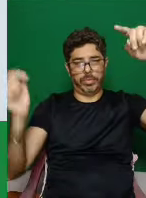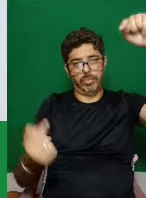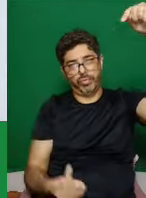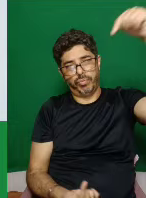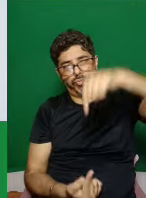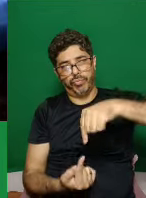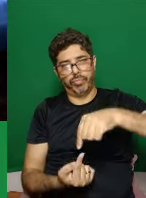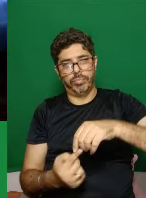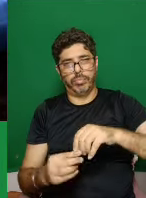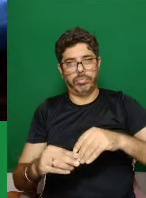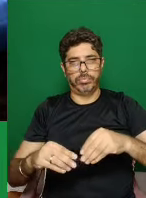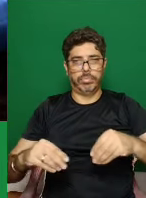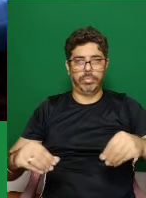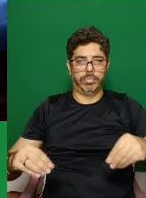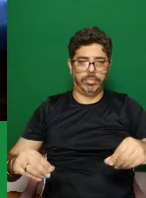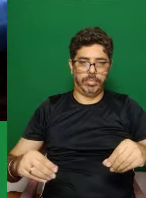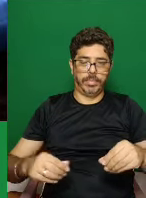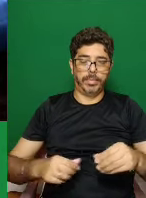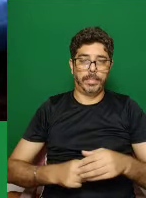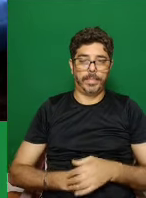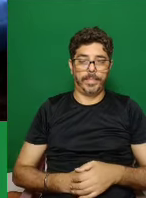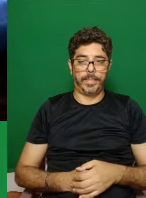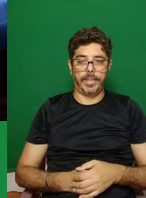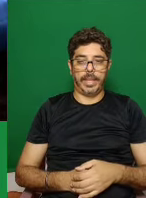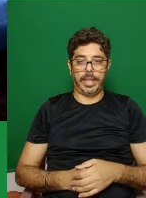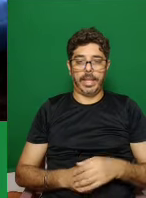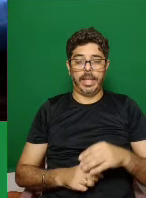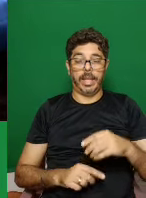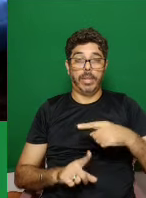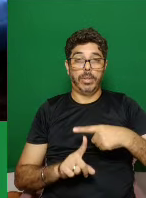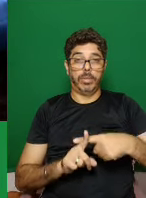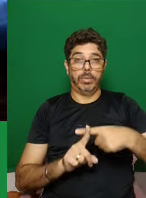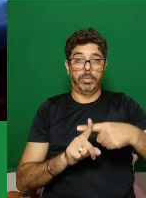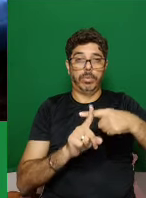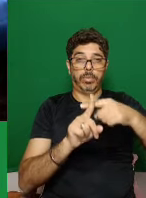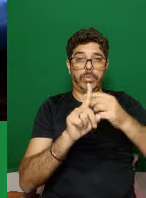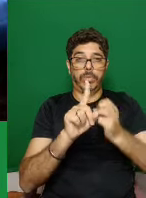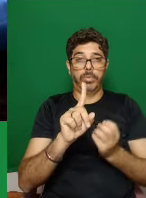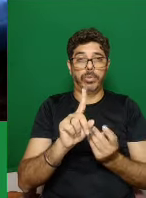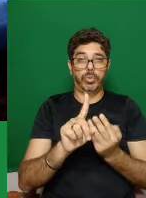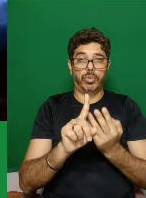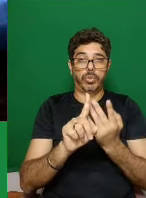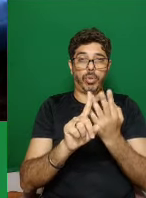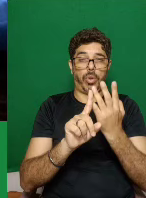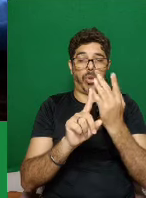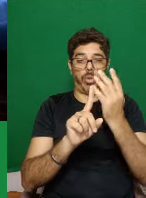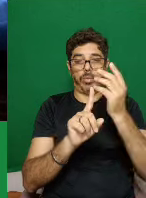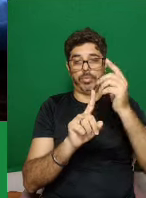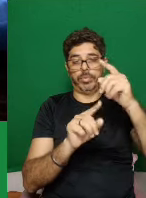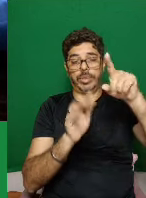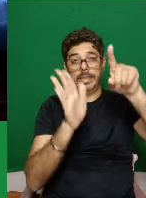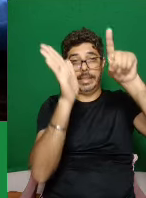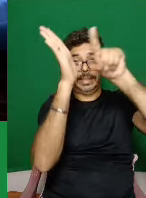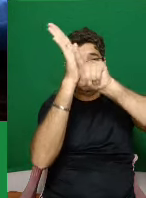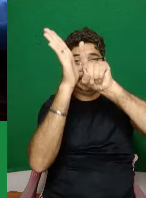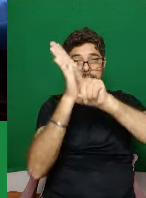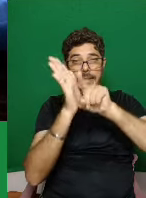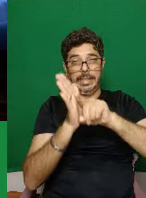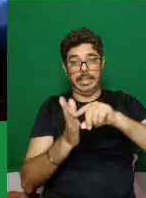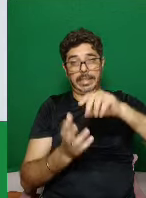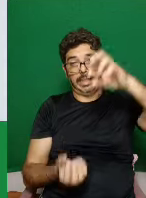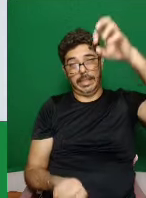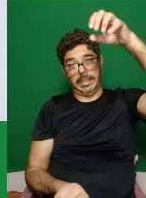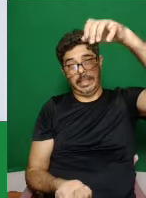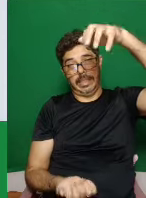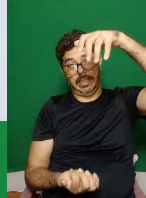de carga, as cargas positivas sobem em direção à nuvem, tentando neutralizar a enorme carga negativa na parte inferior da